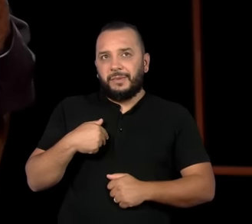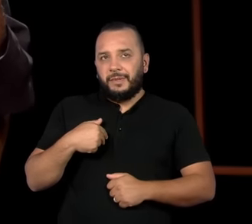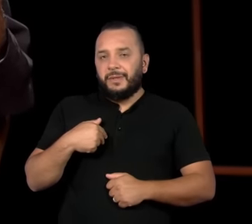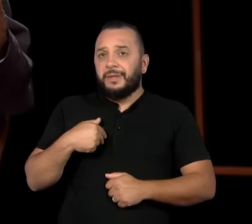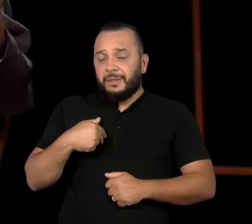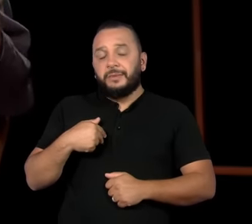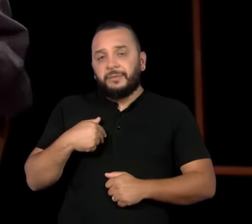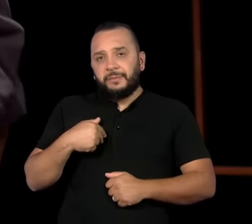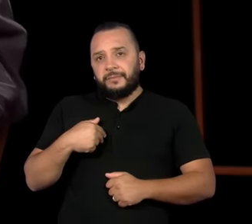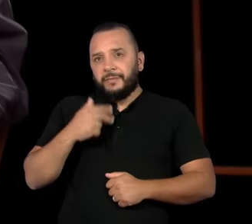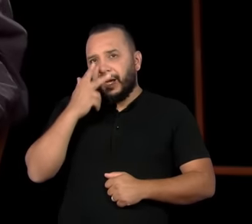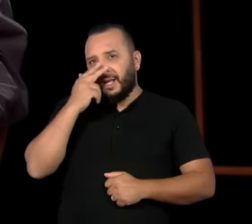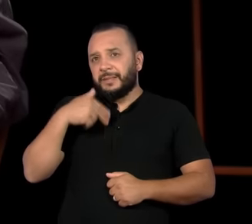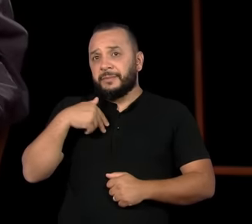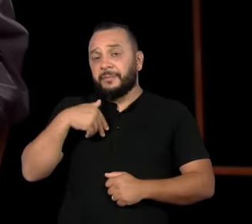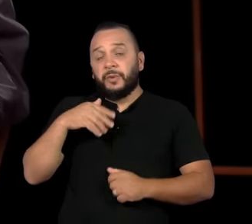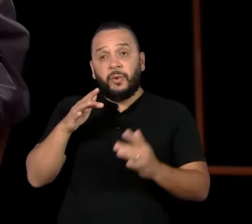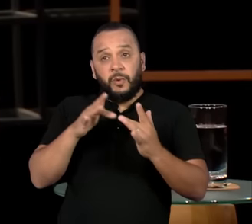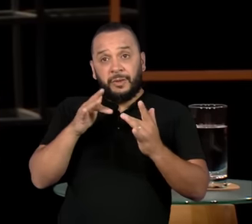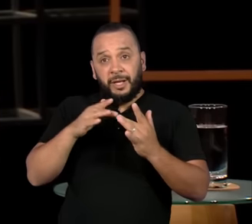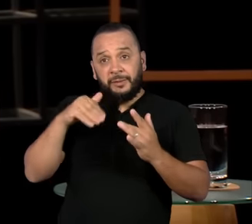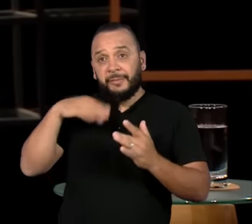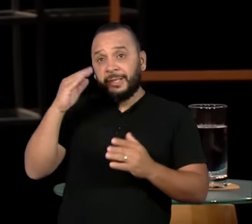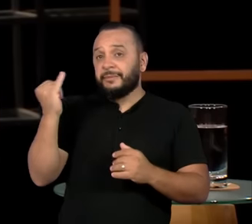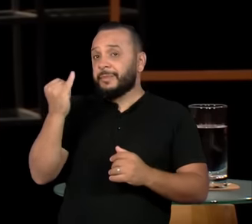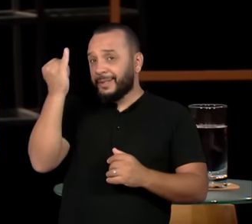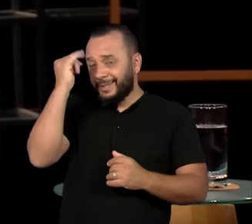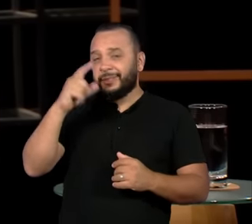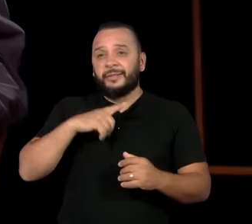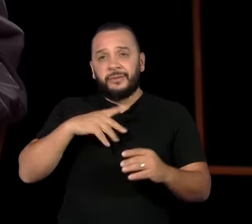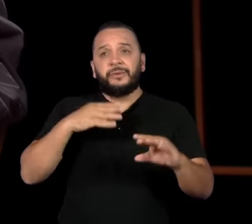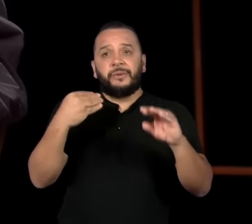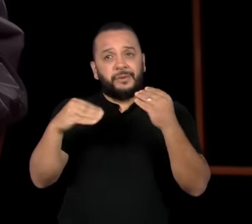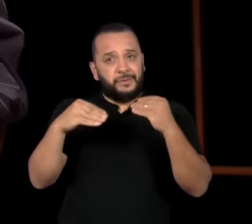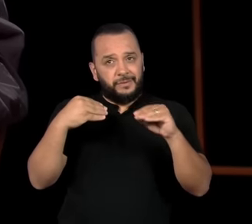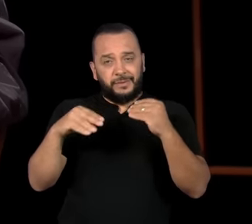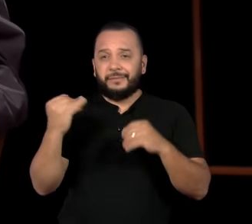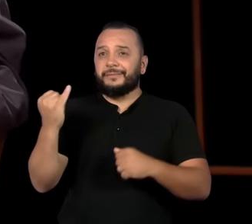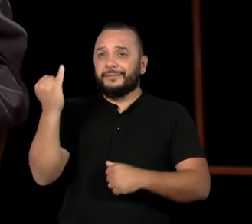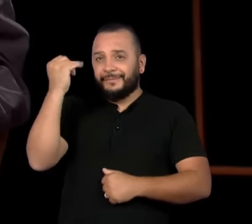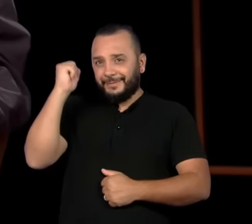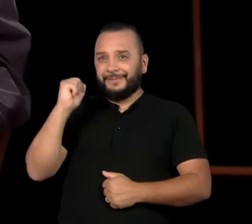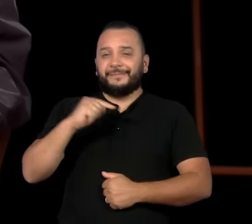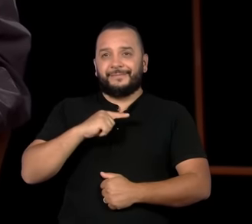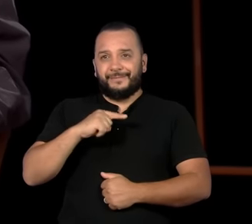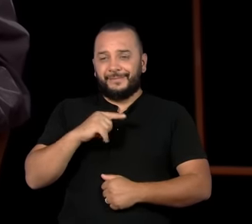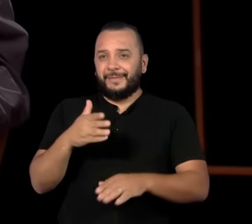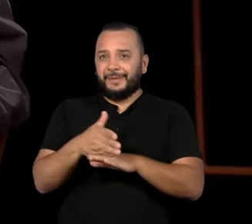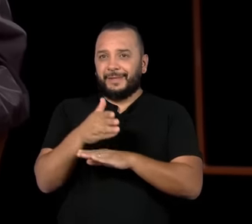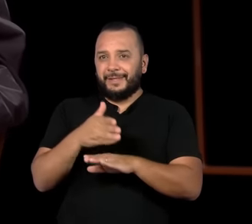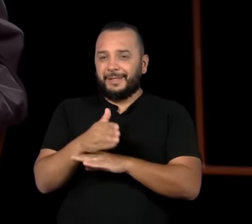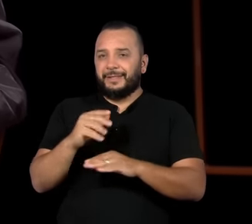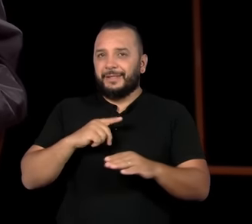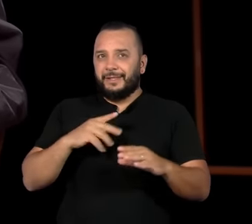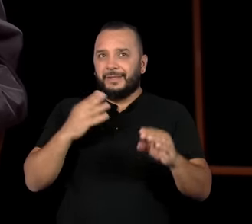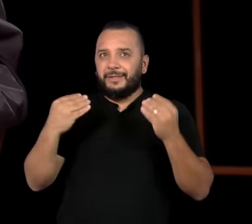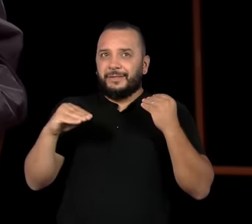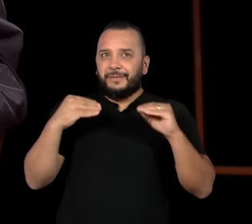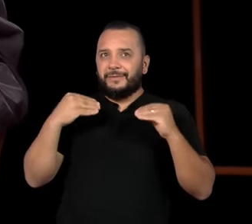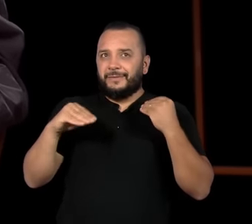mais importante que eu fiz. Começou mesmo, né? Fiz novelas importantes ali. Participei de uma novela